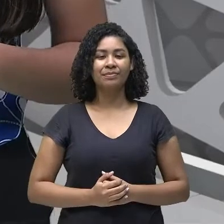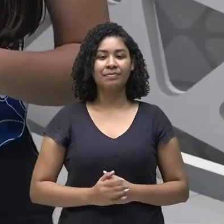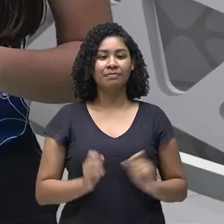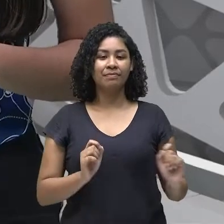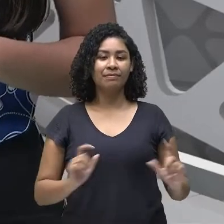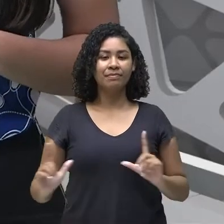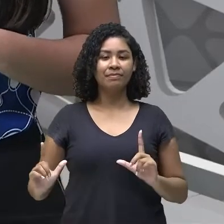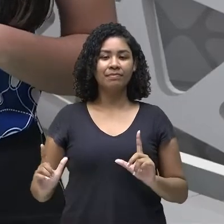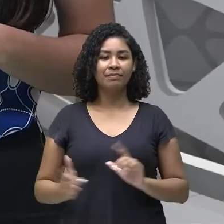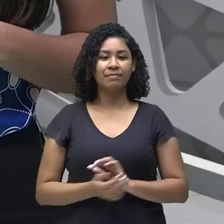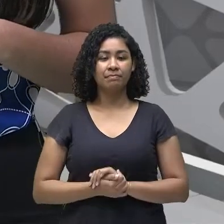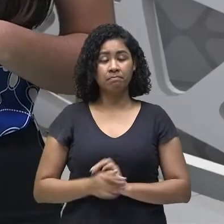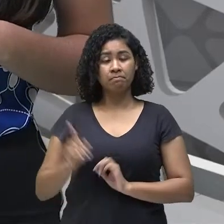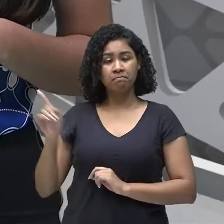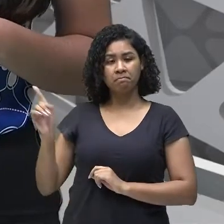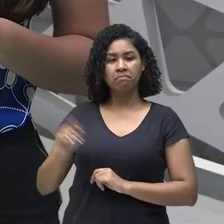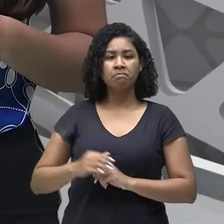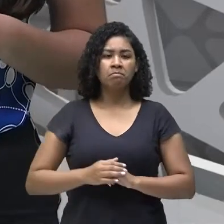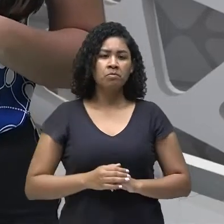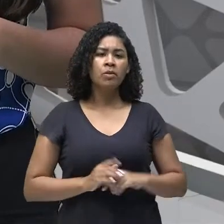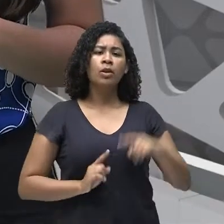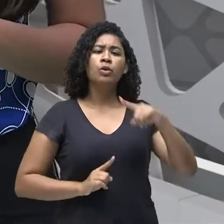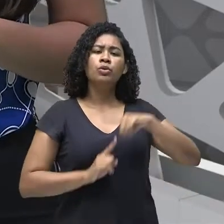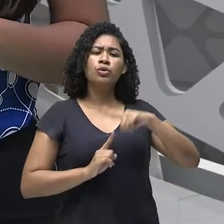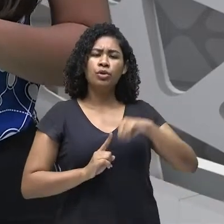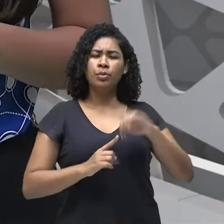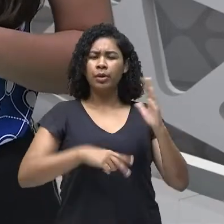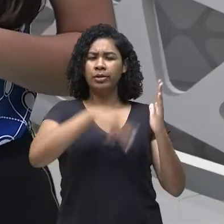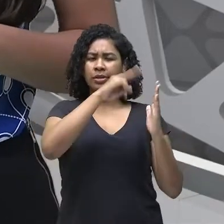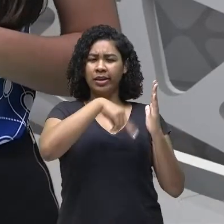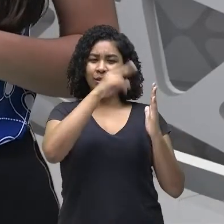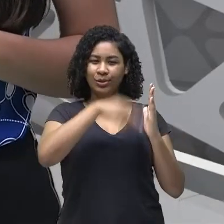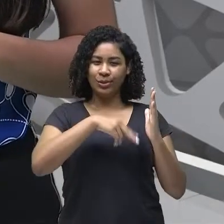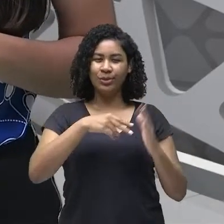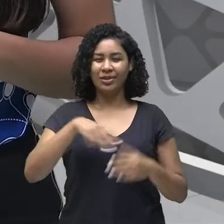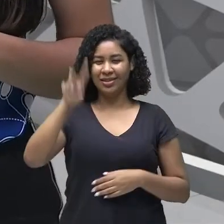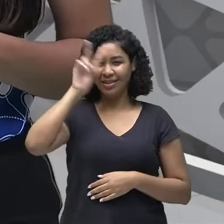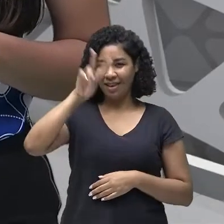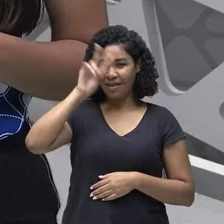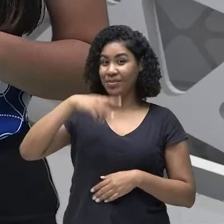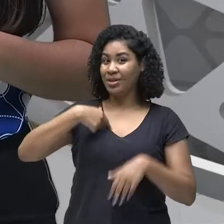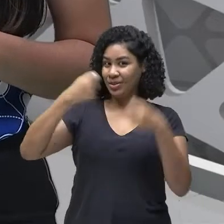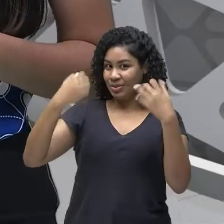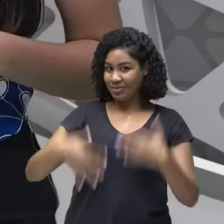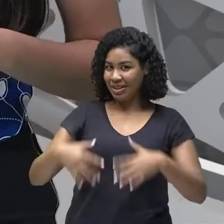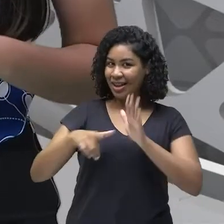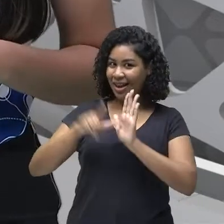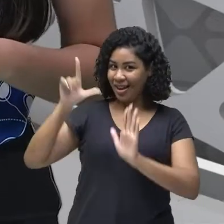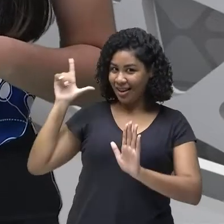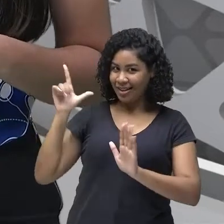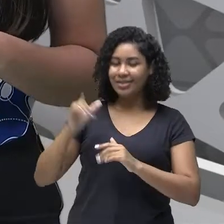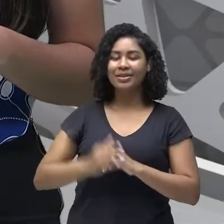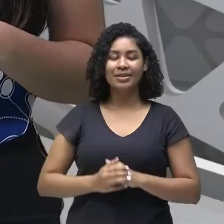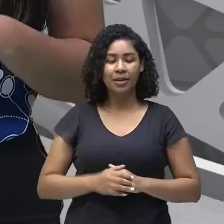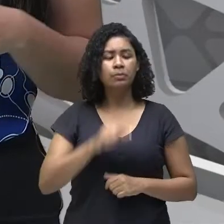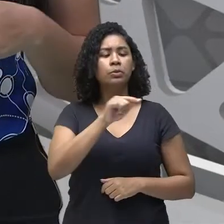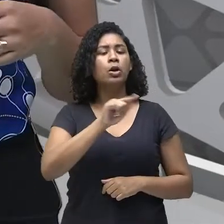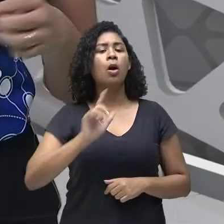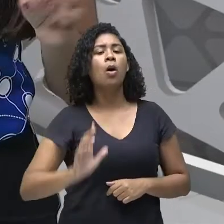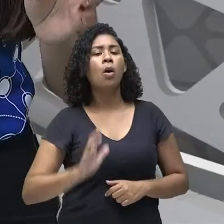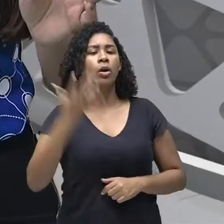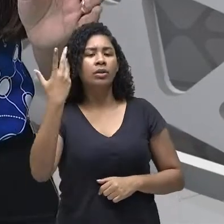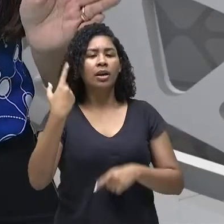aqui. Esse tipo de leitura, como nós estávamos falando, acontece quando lemos por